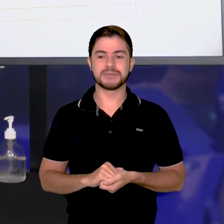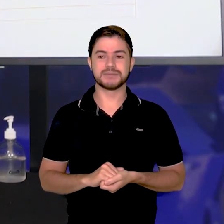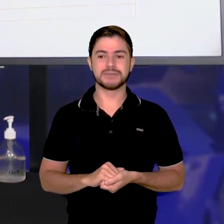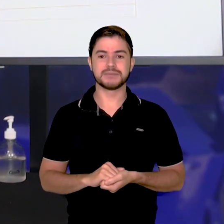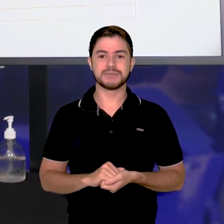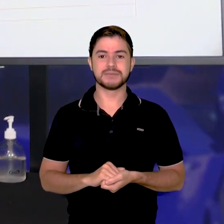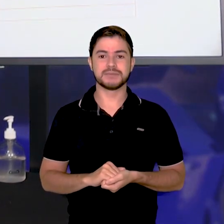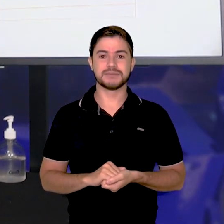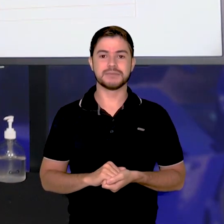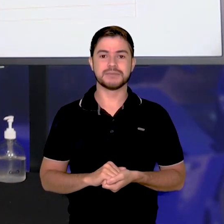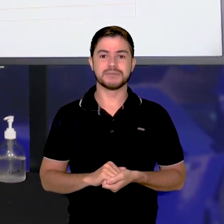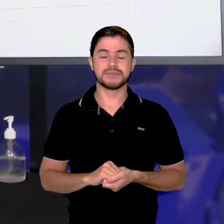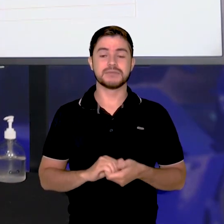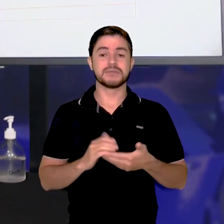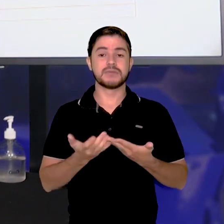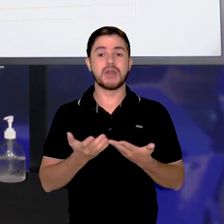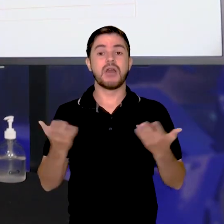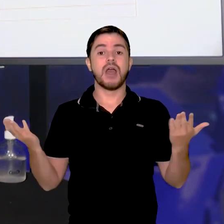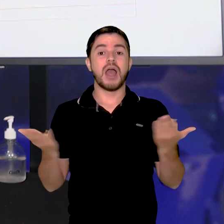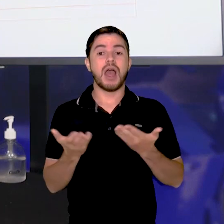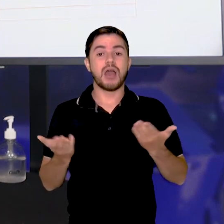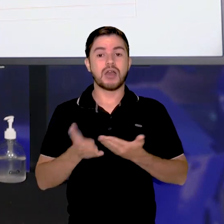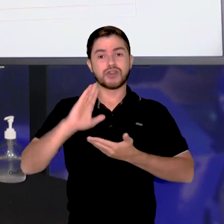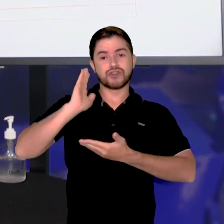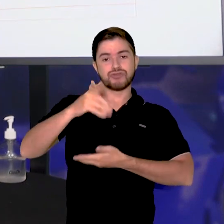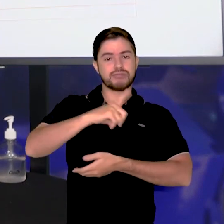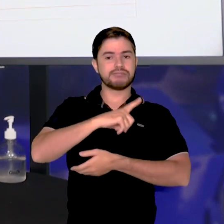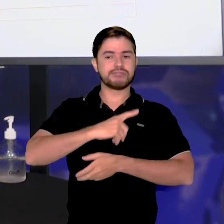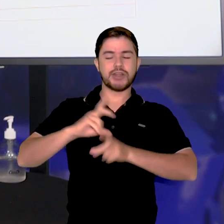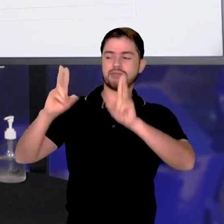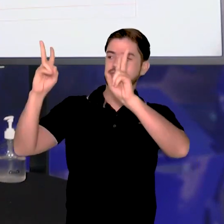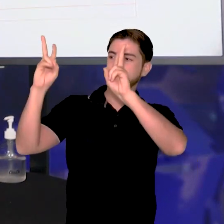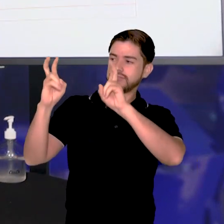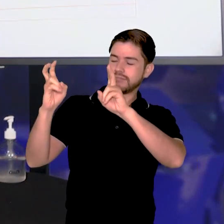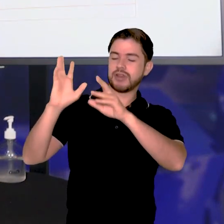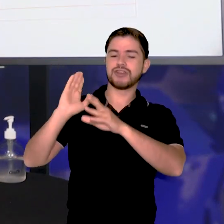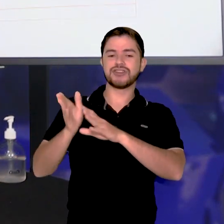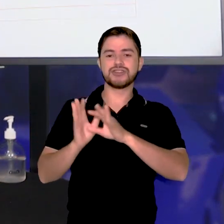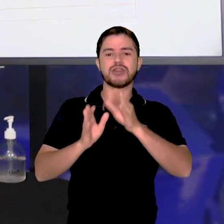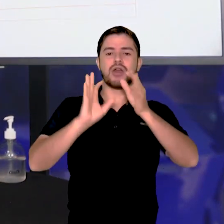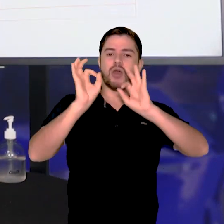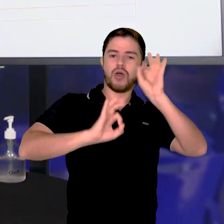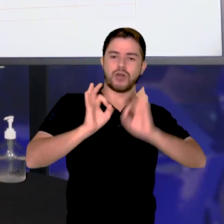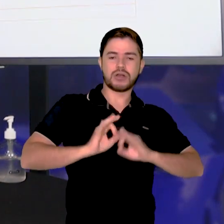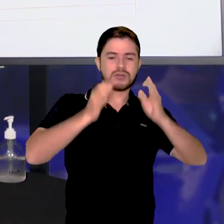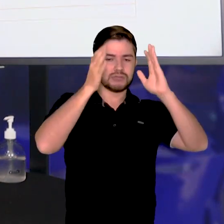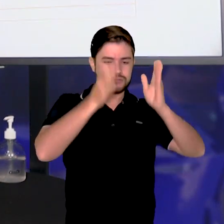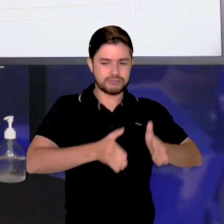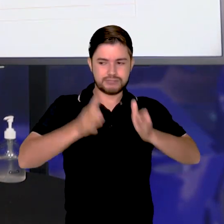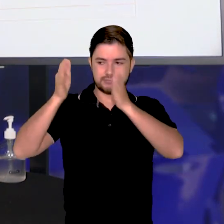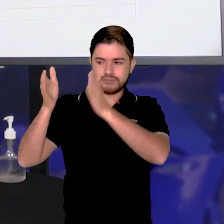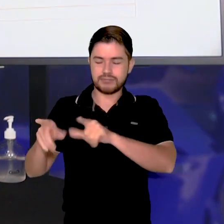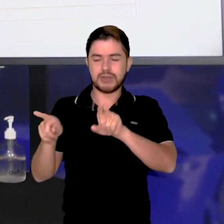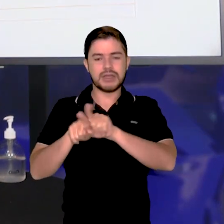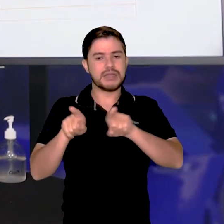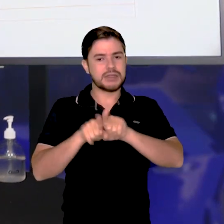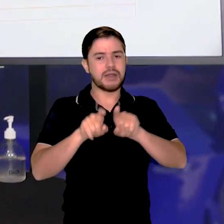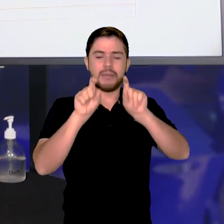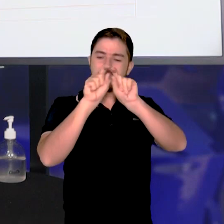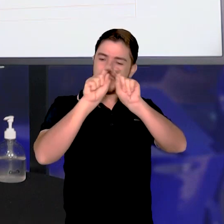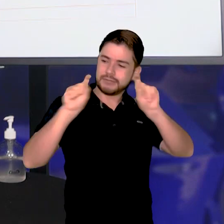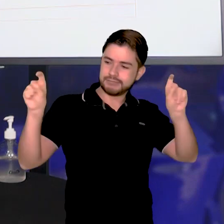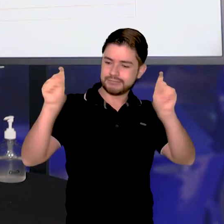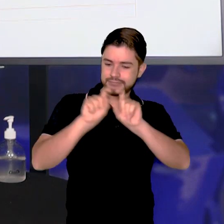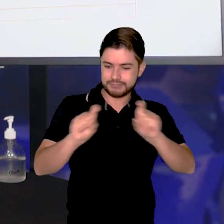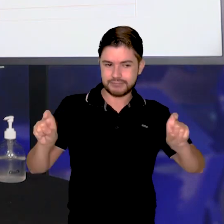ok, pessoal? Agora que a gente deu um título para a nossa tabela, agora que a gente construiu e sabe exatamente quantas colunas vamos precisar